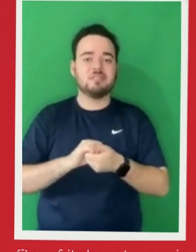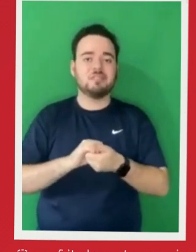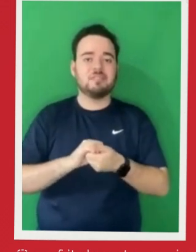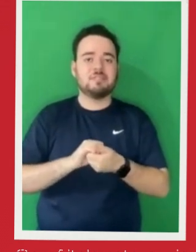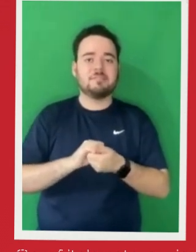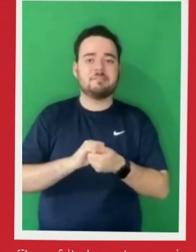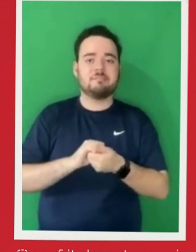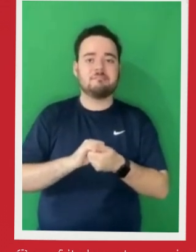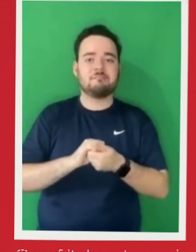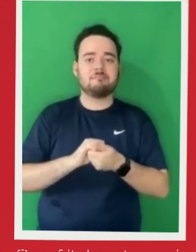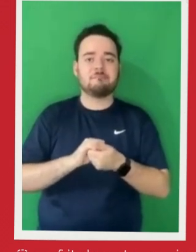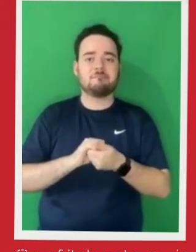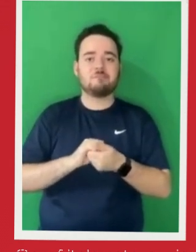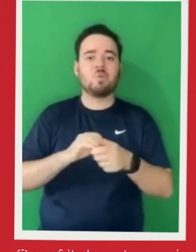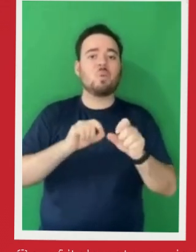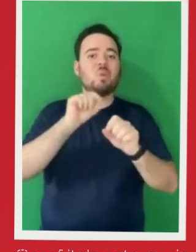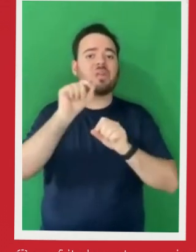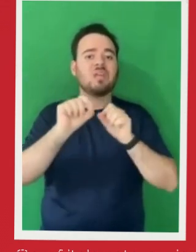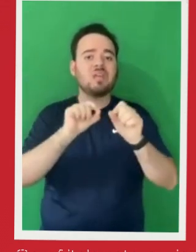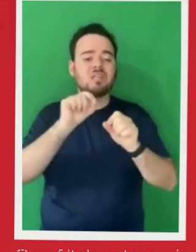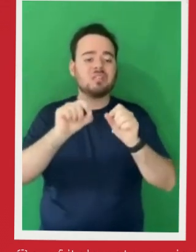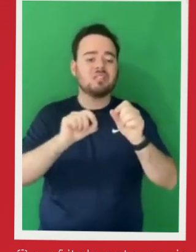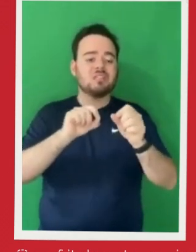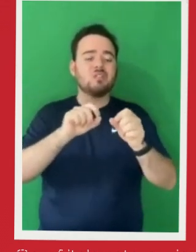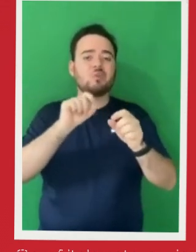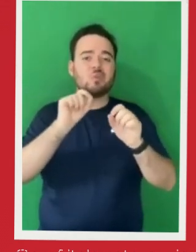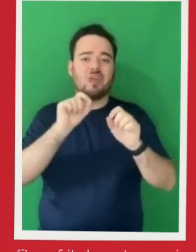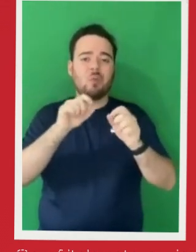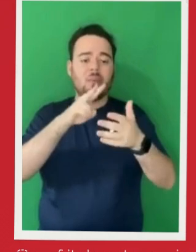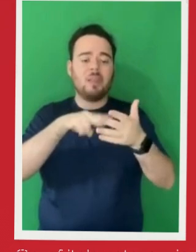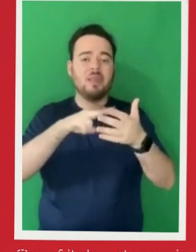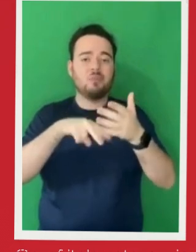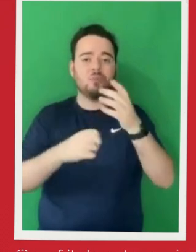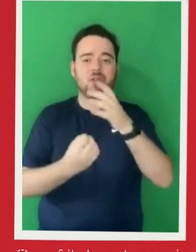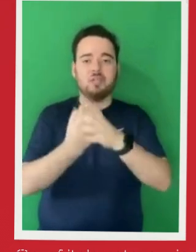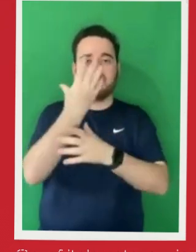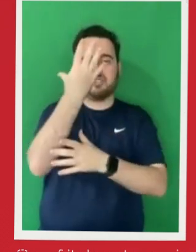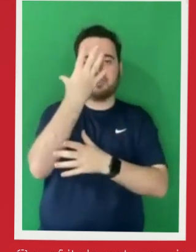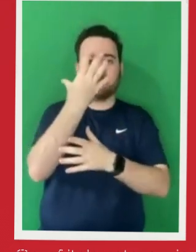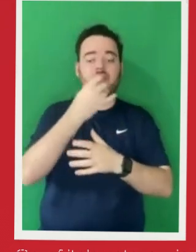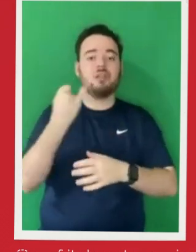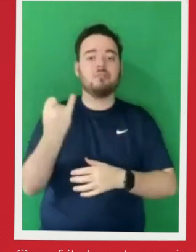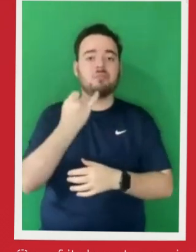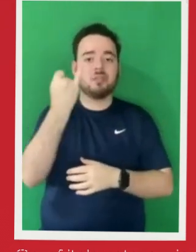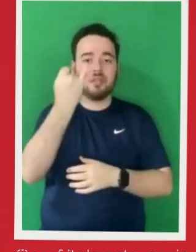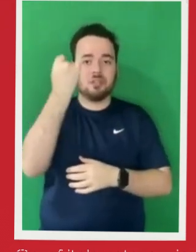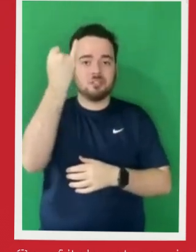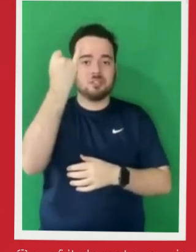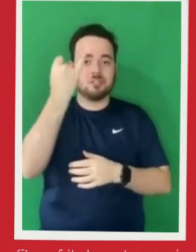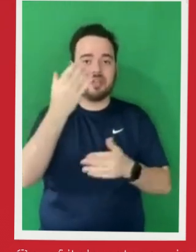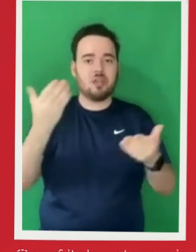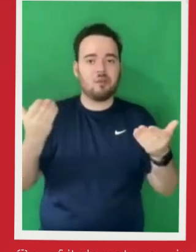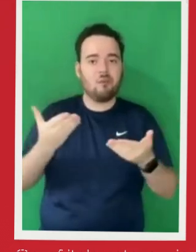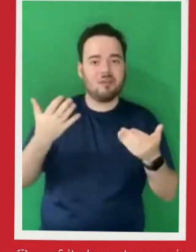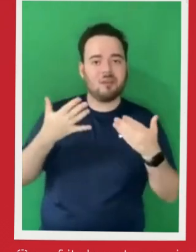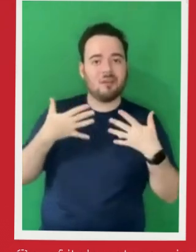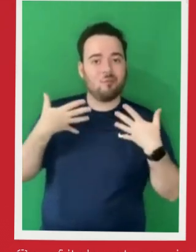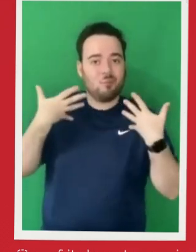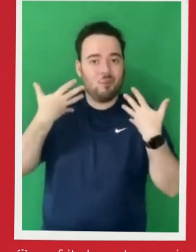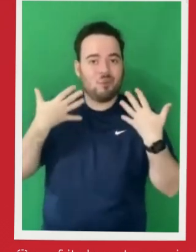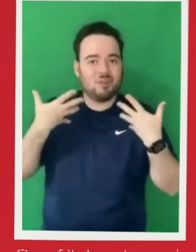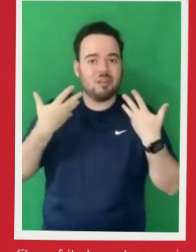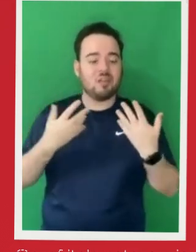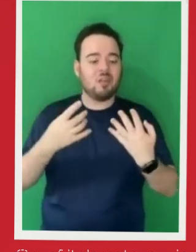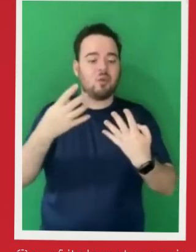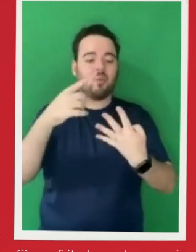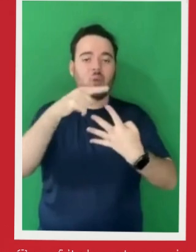um mergulho analítico. E o que é isso de ser uma leitora criativa? O importante desse bom humor dos